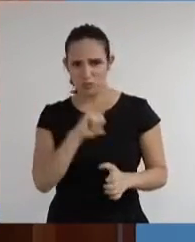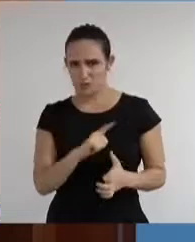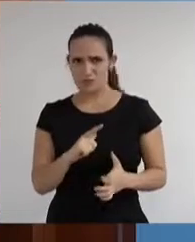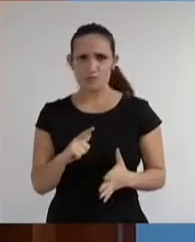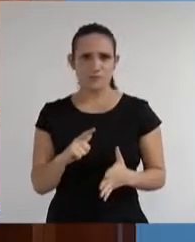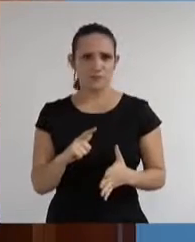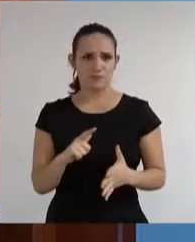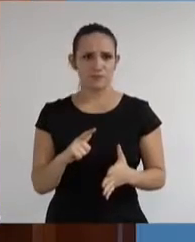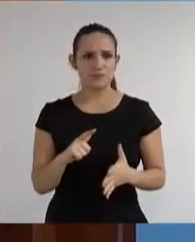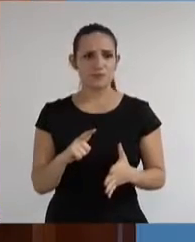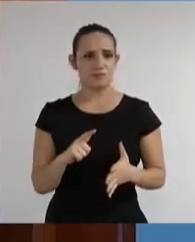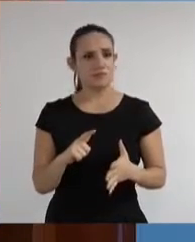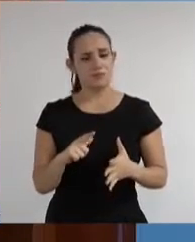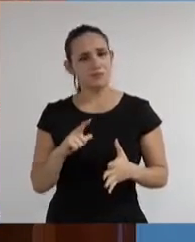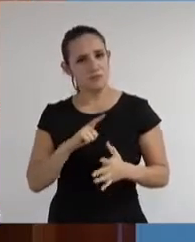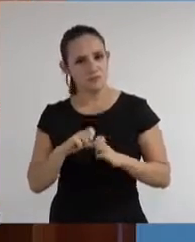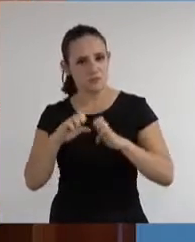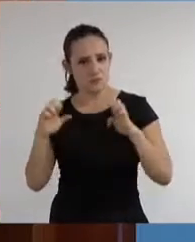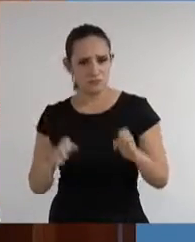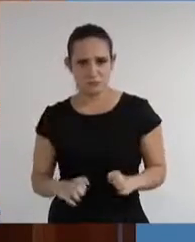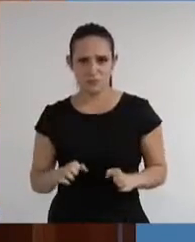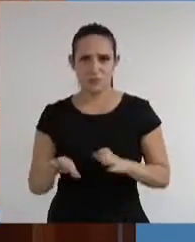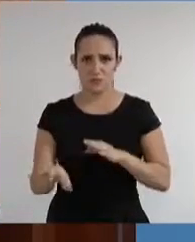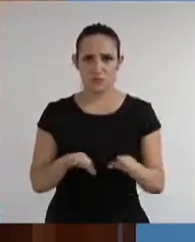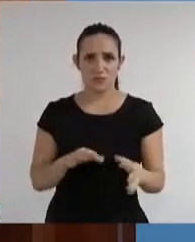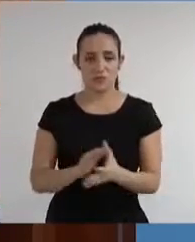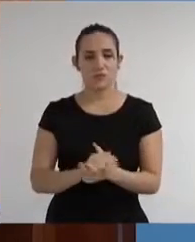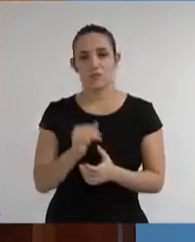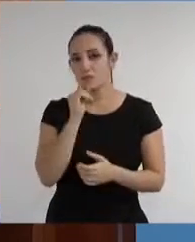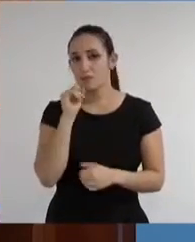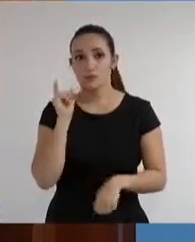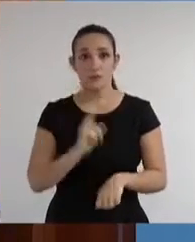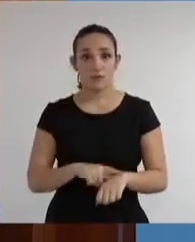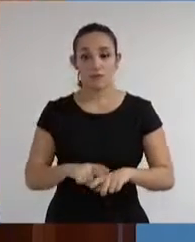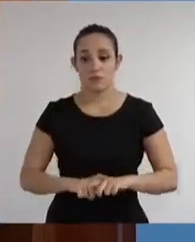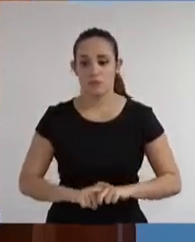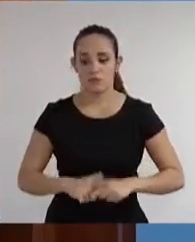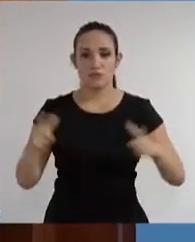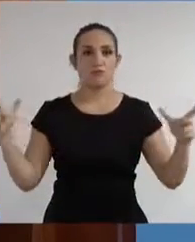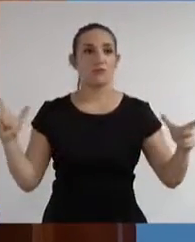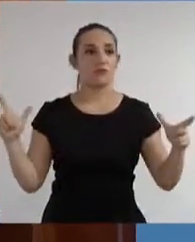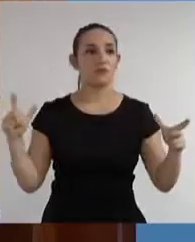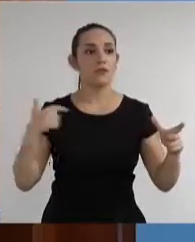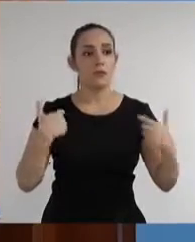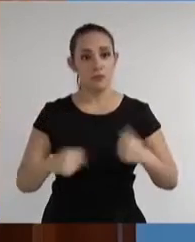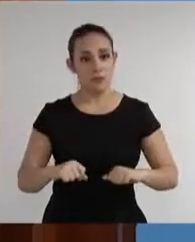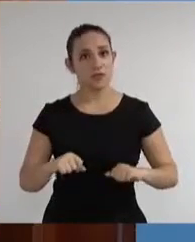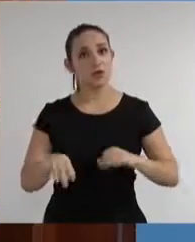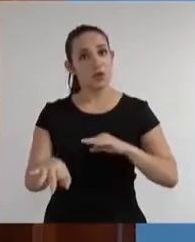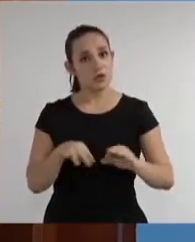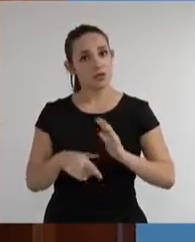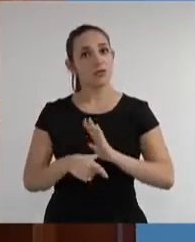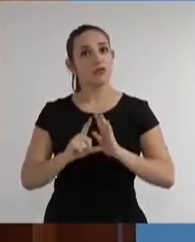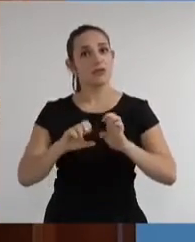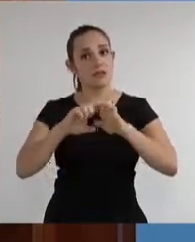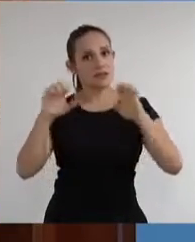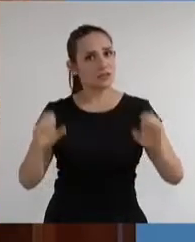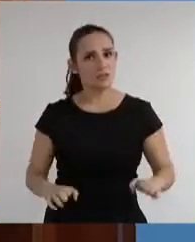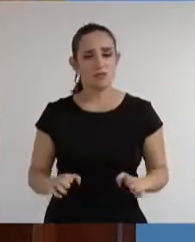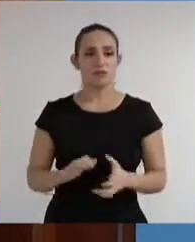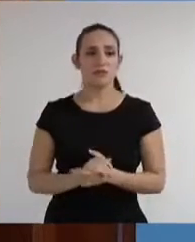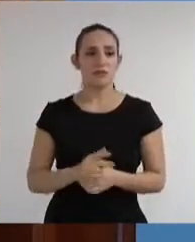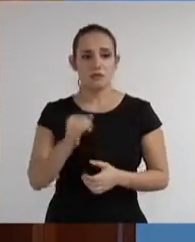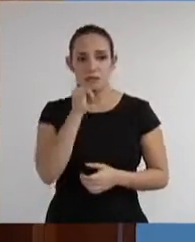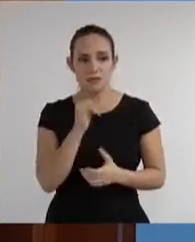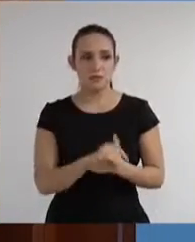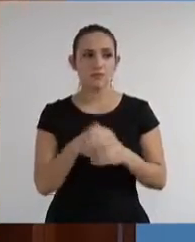condições, de poder levar toda a infraestrutura, e quando você abre, que você amplia tudo isso, você precisa fazer uma infraestrutura gigantesca, levar